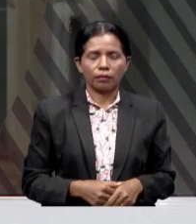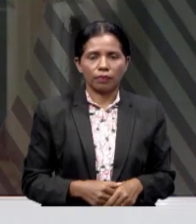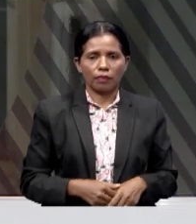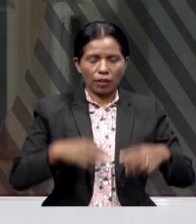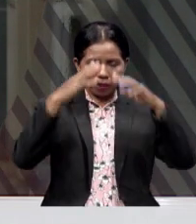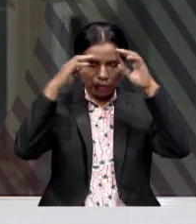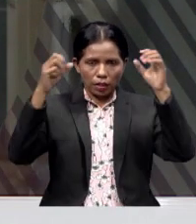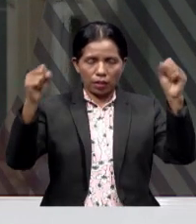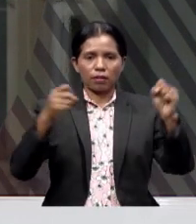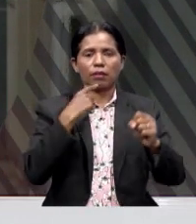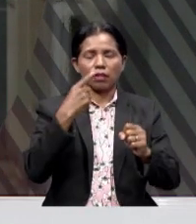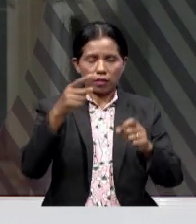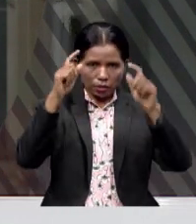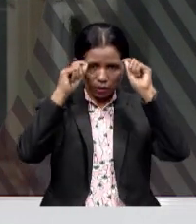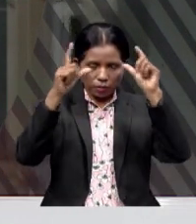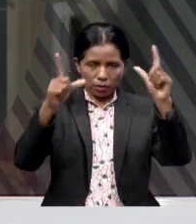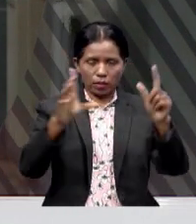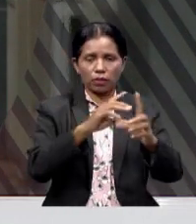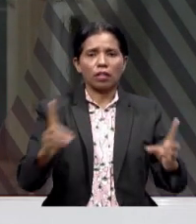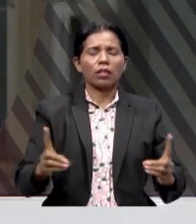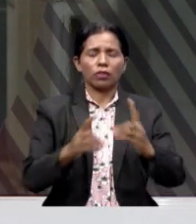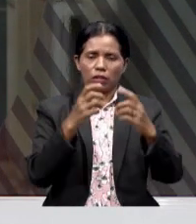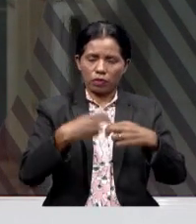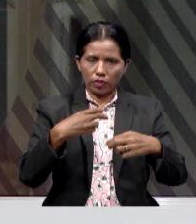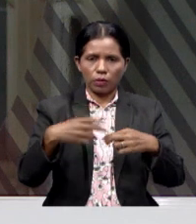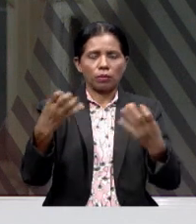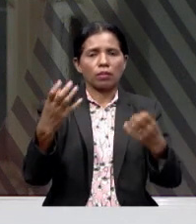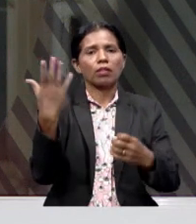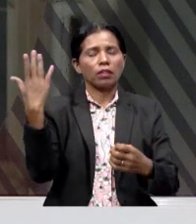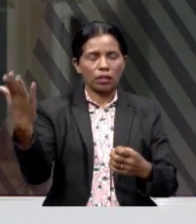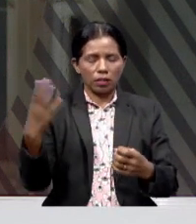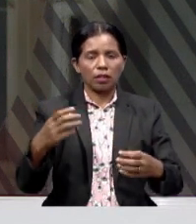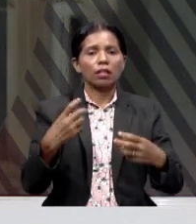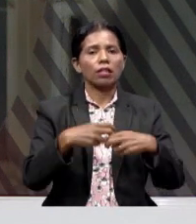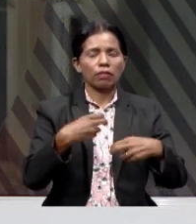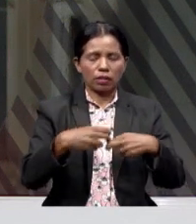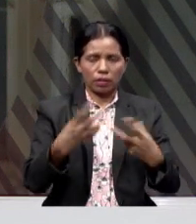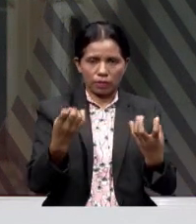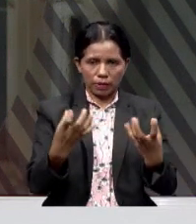Presidente da República considera Timor-Leste setor de desafios Mubarak e setor Oyoin.